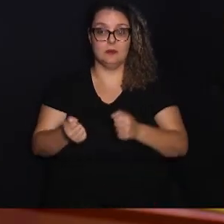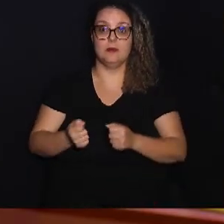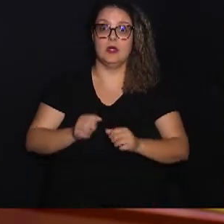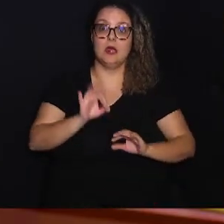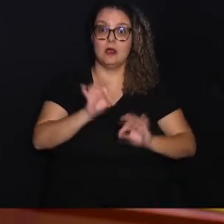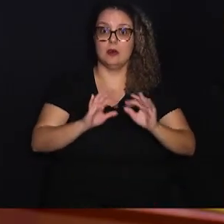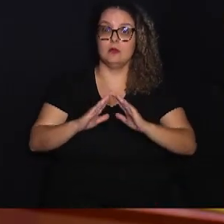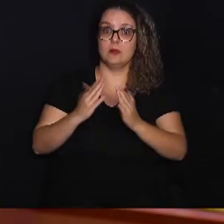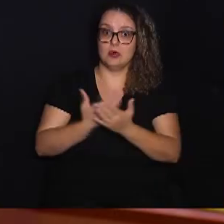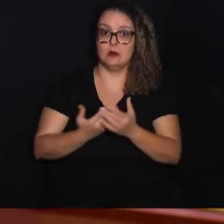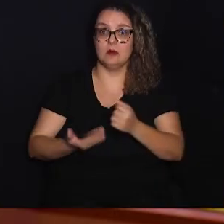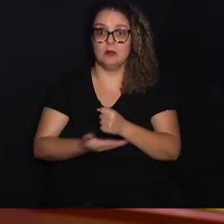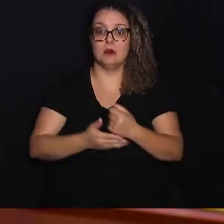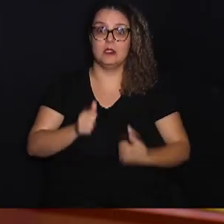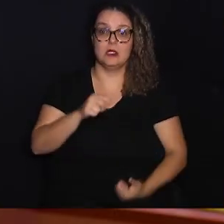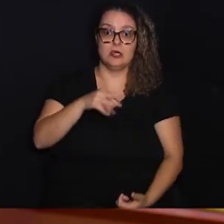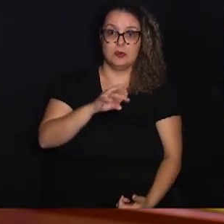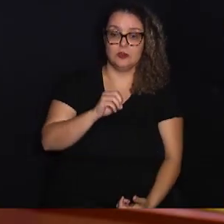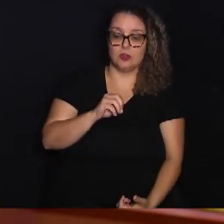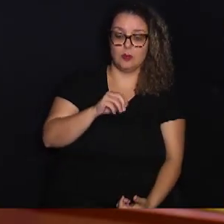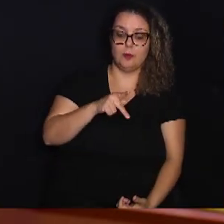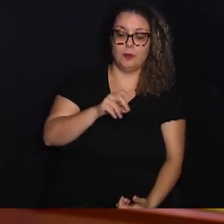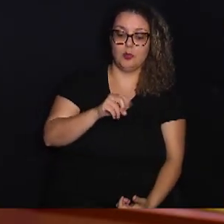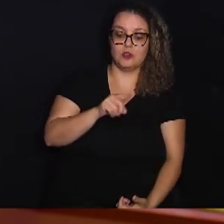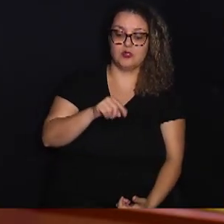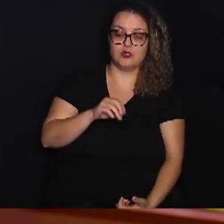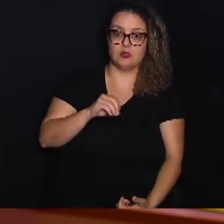escola baseada na antroposofia dentro da